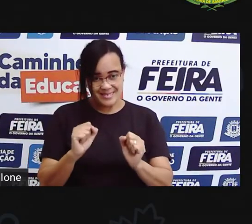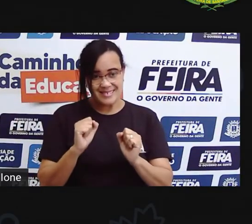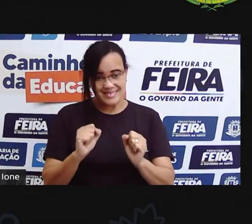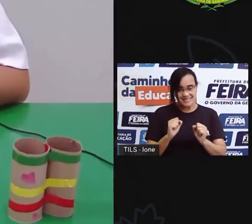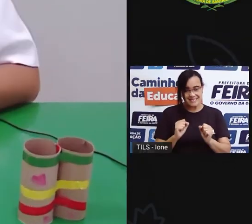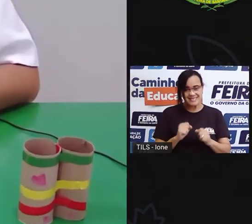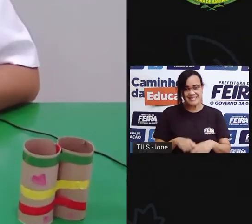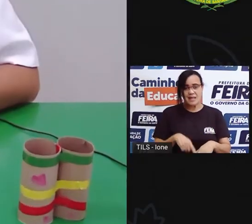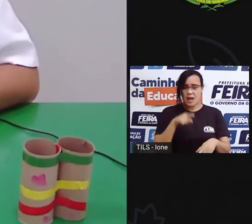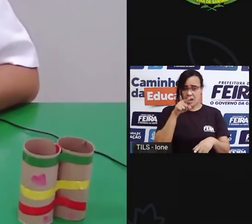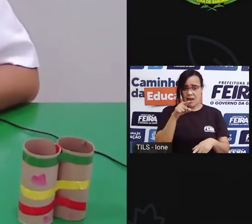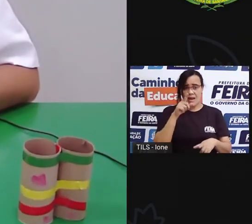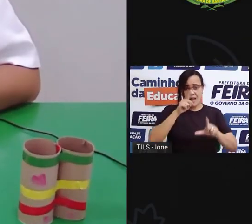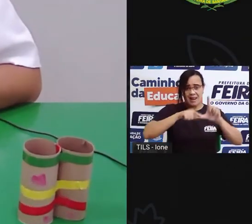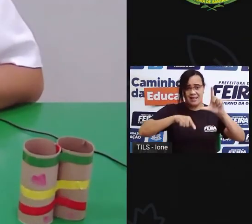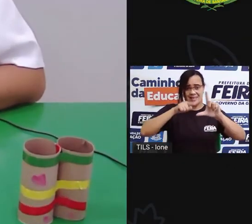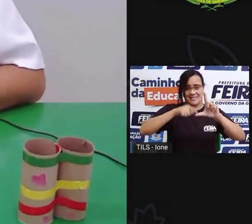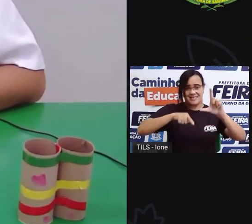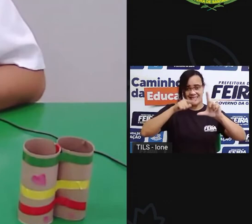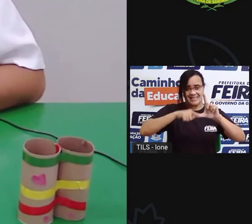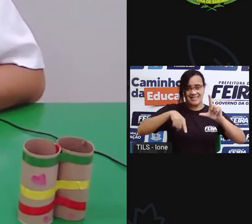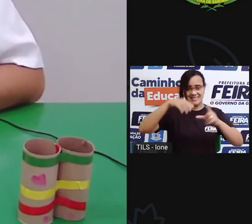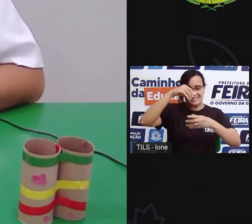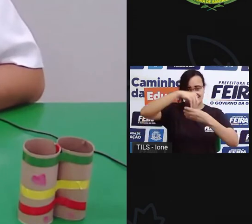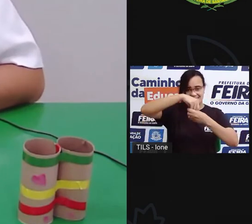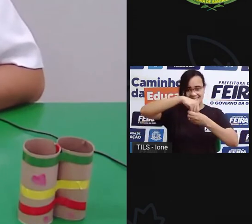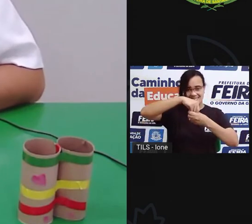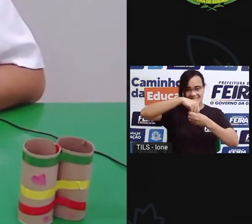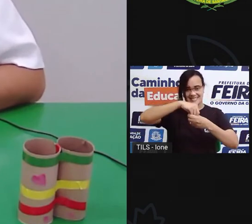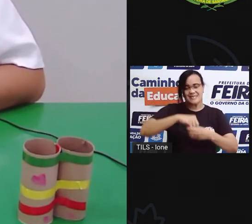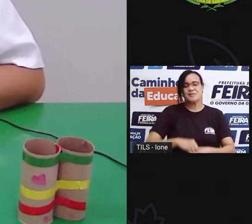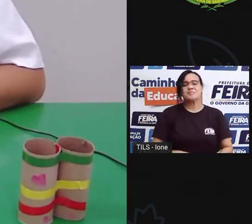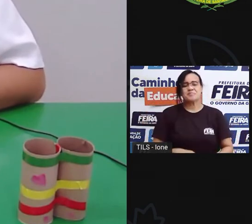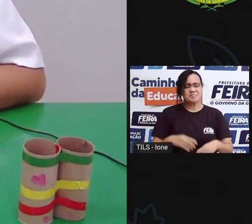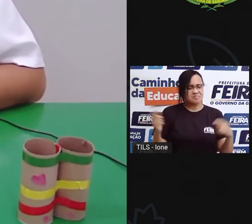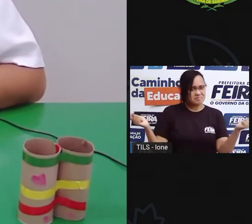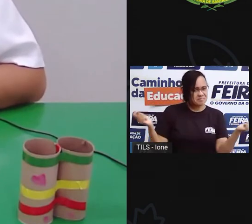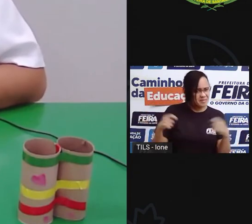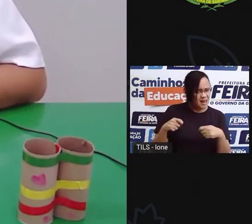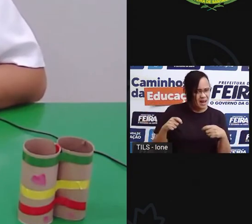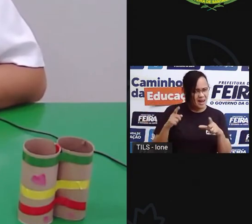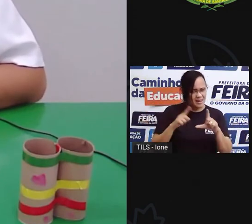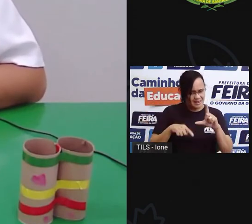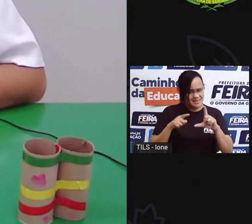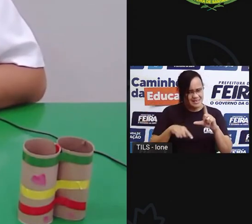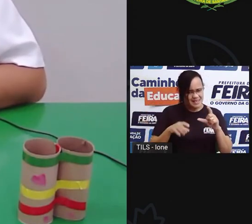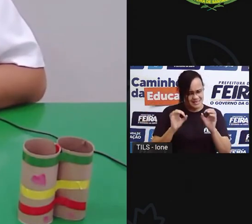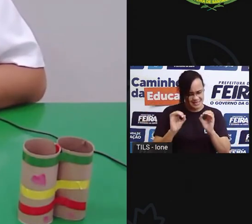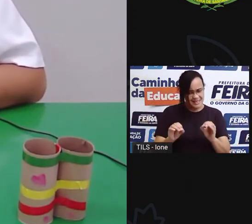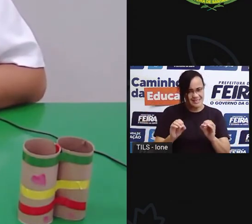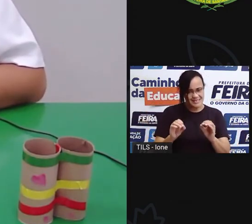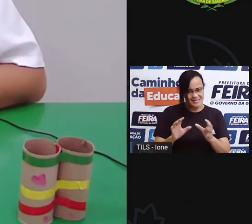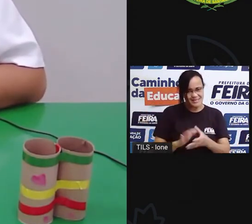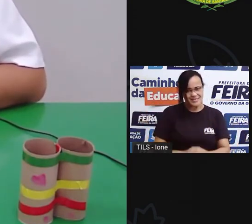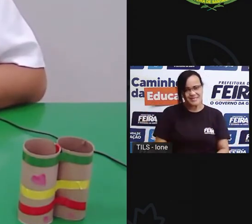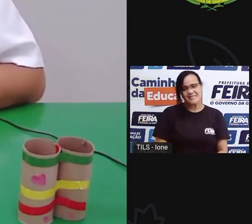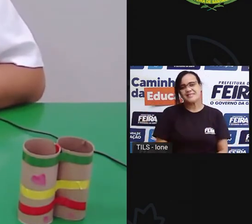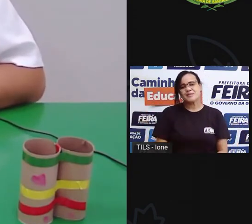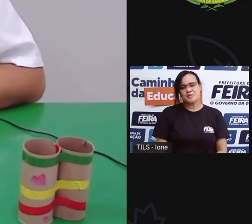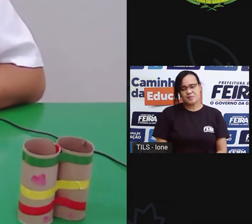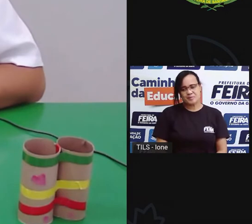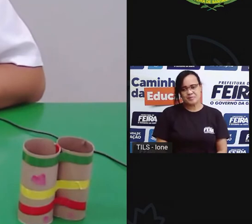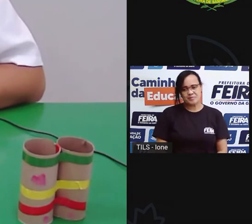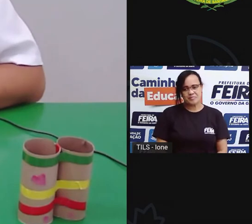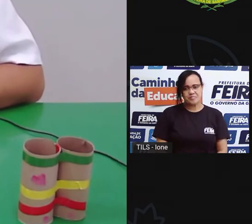letra. Acho que eu vou fazer uma letra. Será que uma letra dá certo, Pro? Acho que dá. Ou eu faço